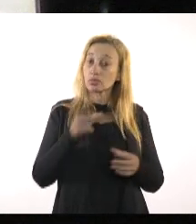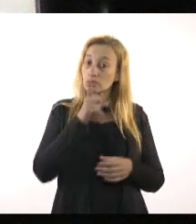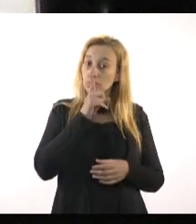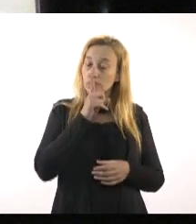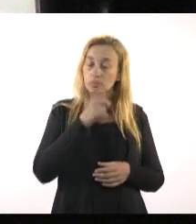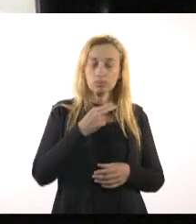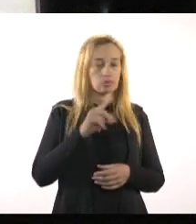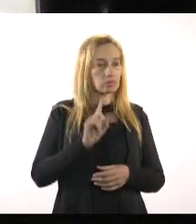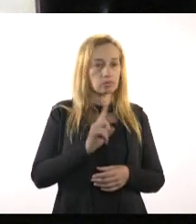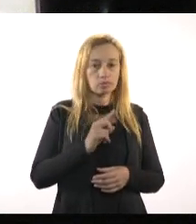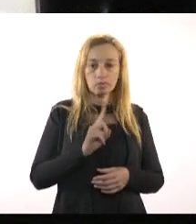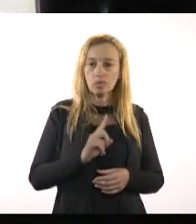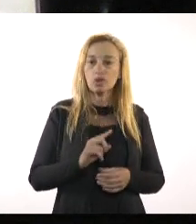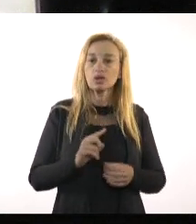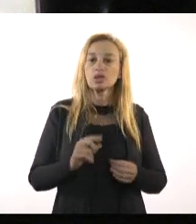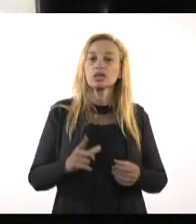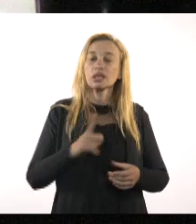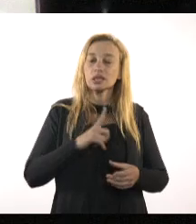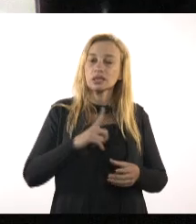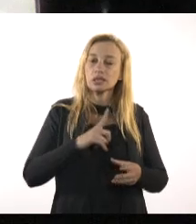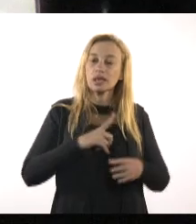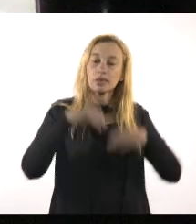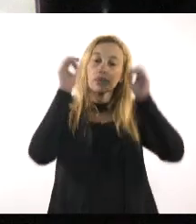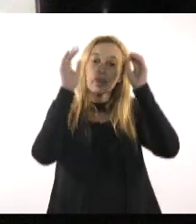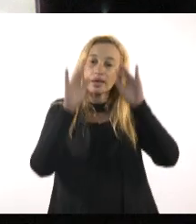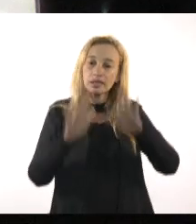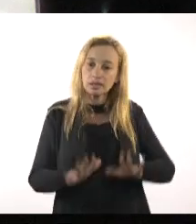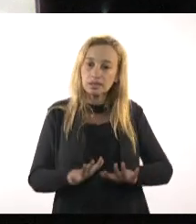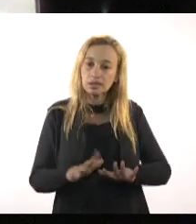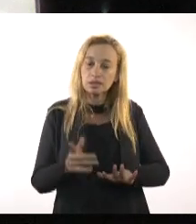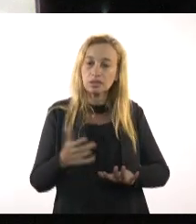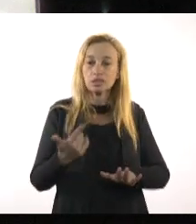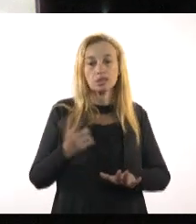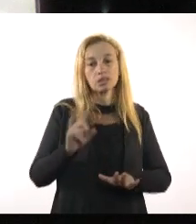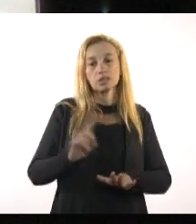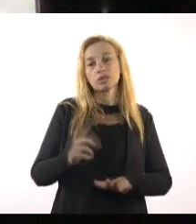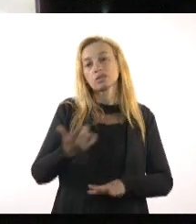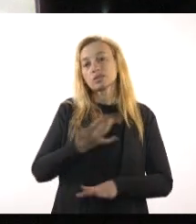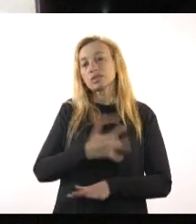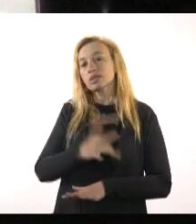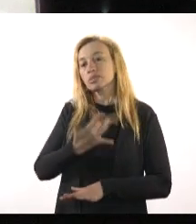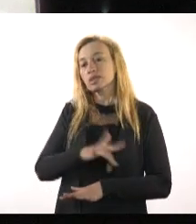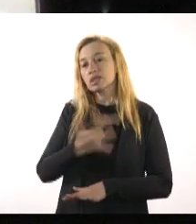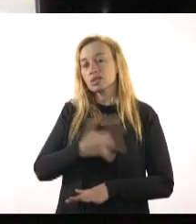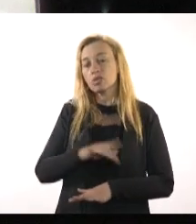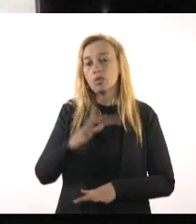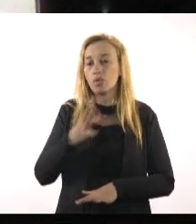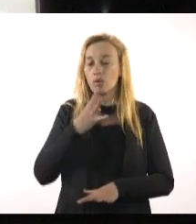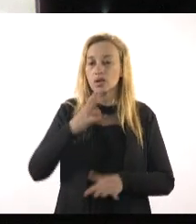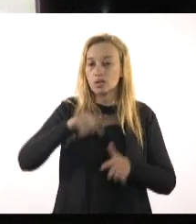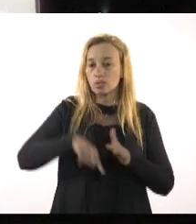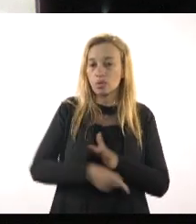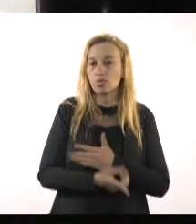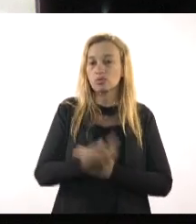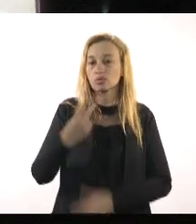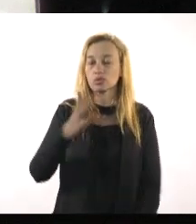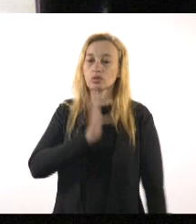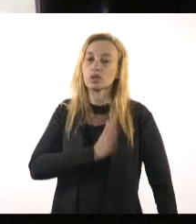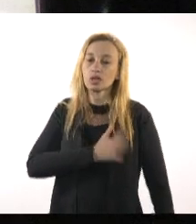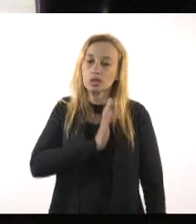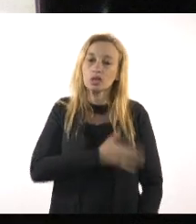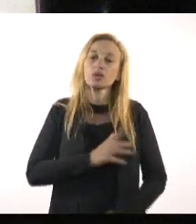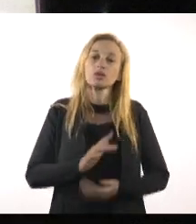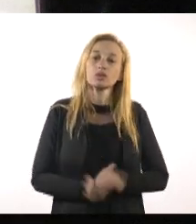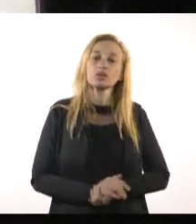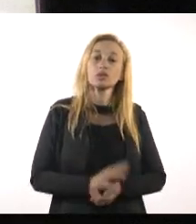possuir superabundância de bens, não deixe a misericórdia entumescer-se no fundo do seu coração. E